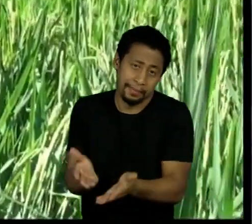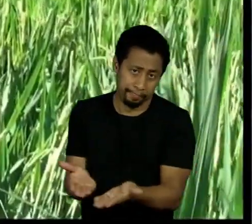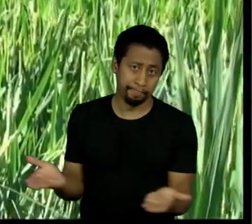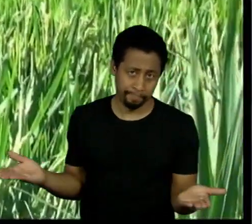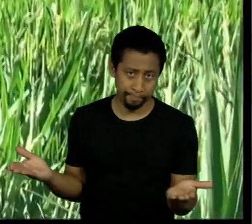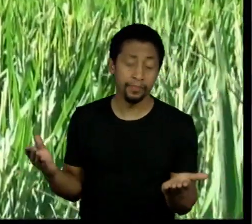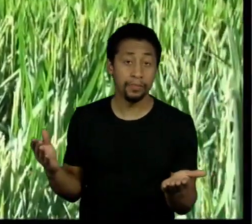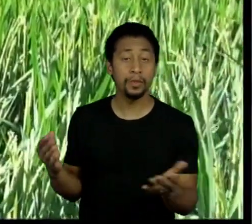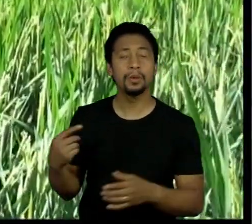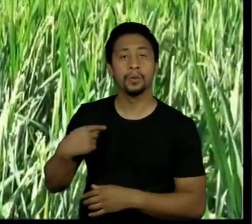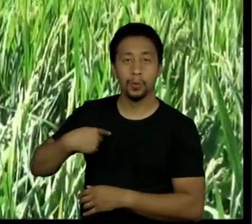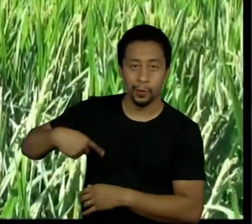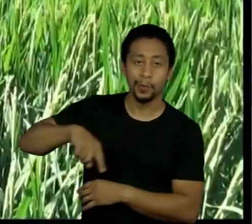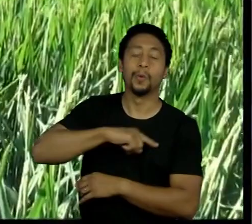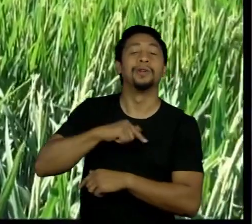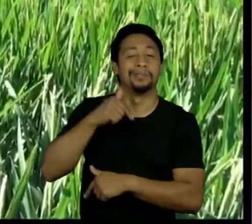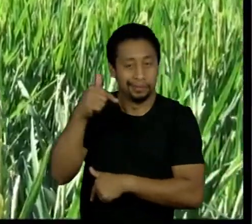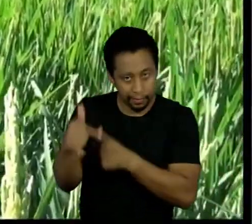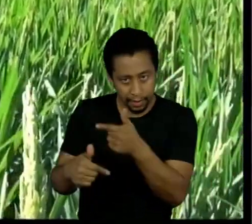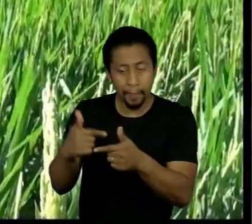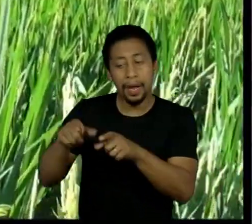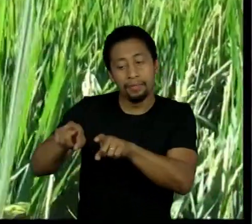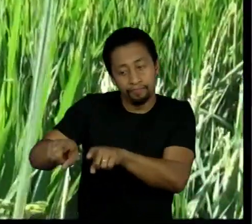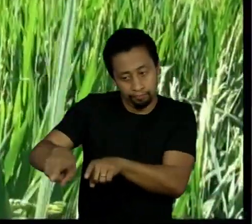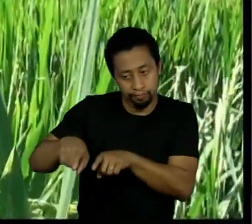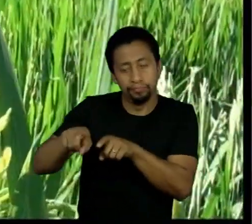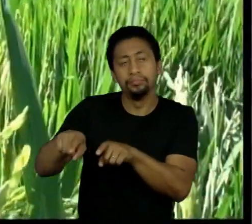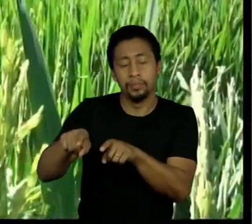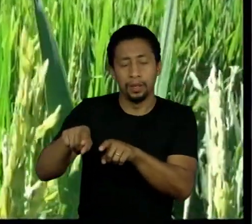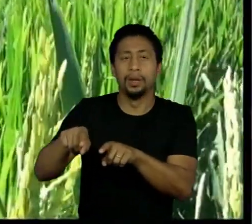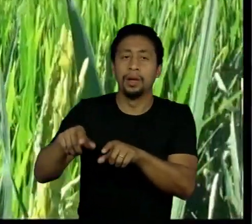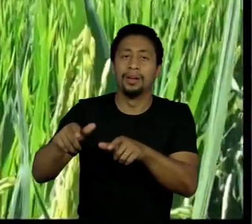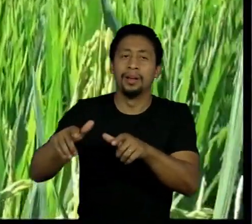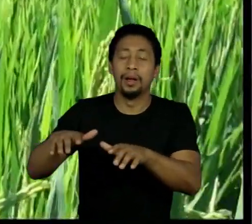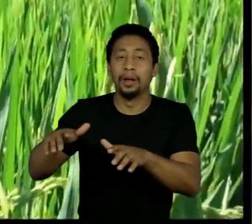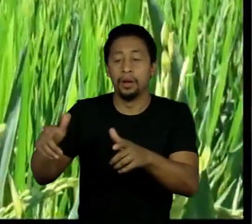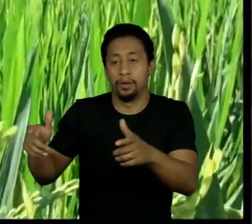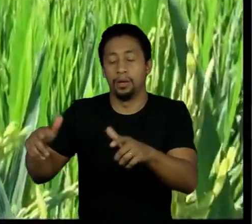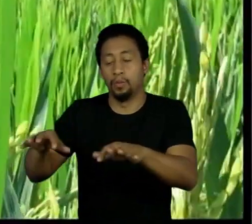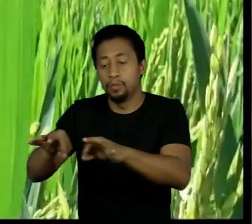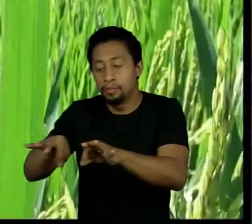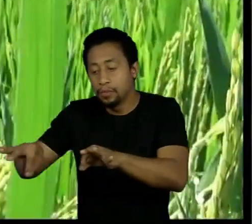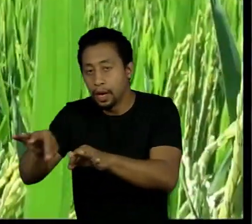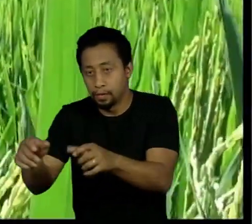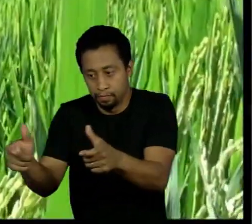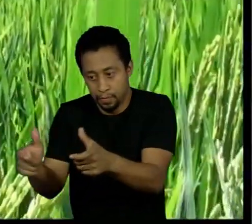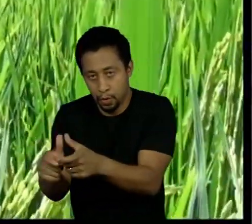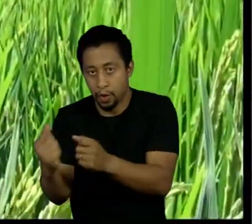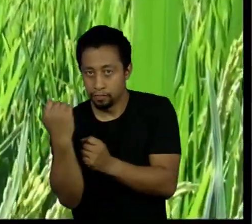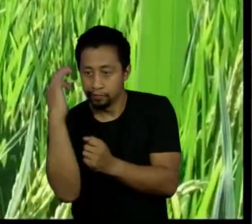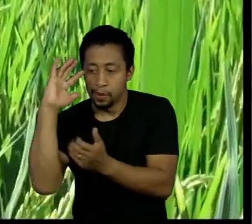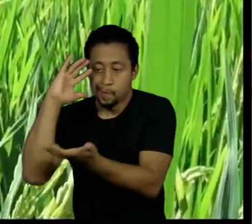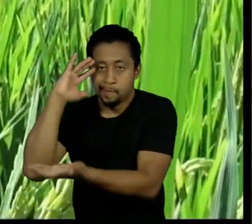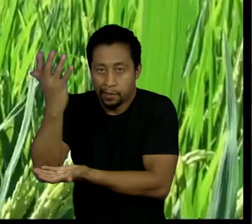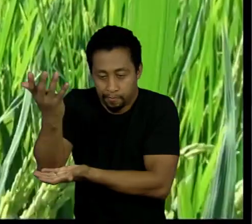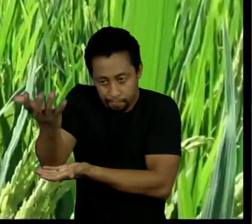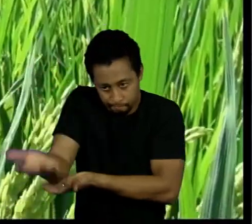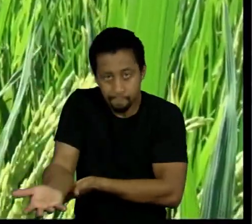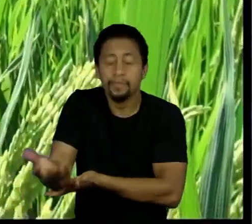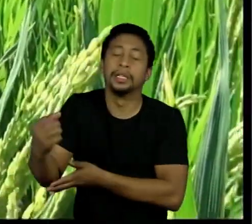trabalho das roças, que desmata, né, determinada área, mas a gente tem todo um processo também como fazer